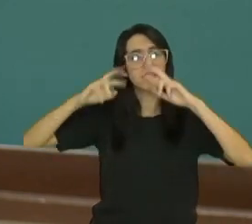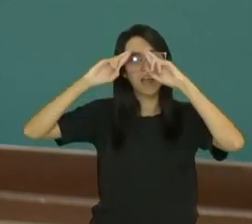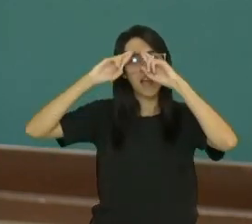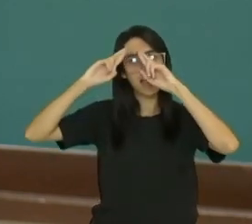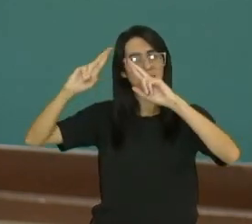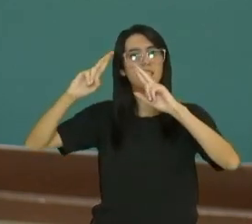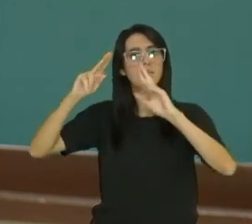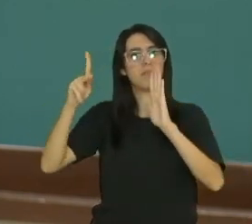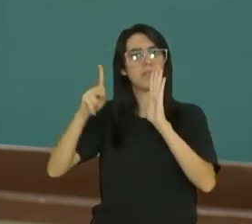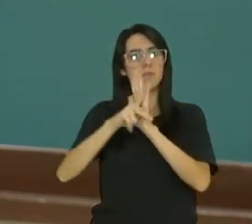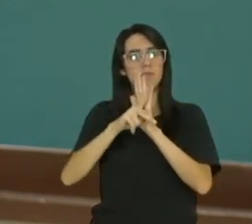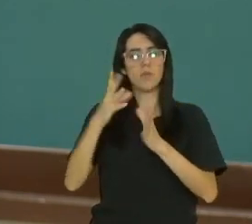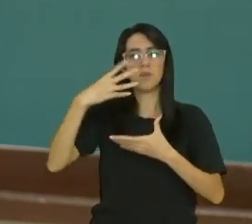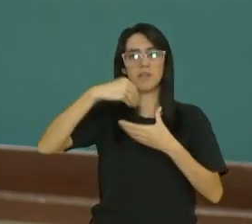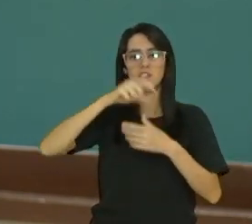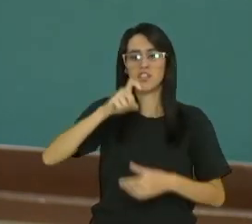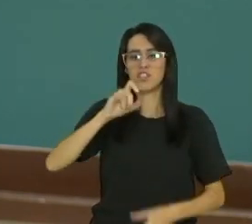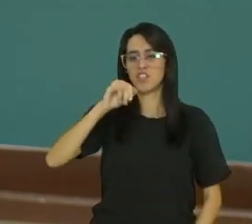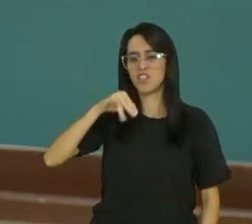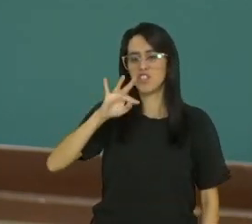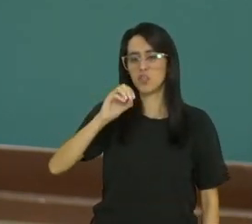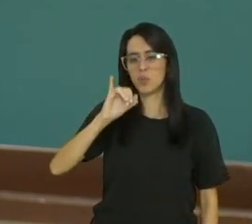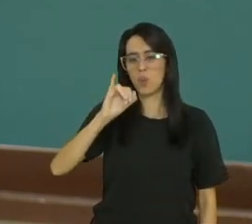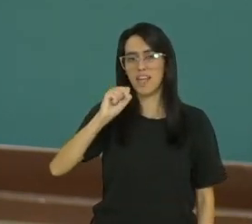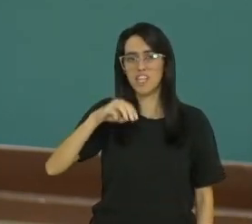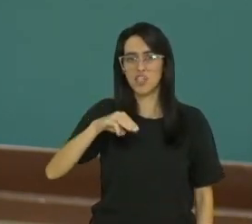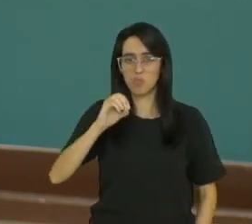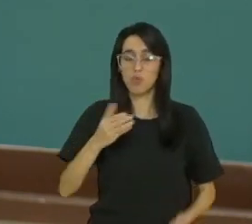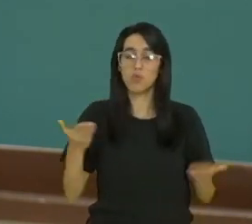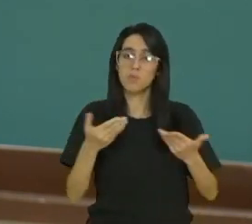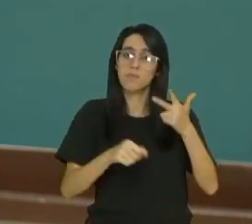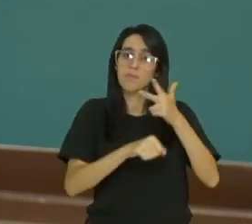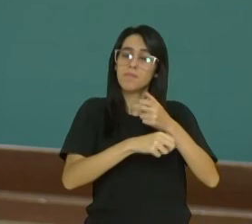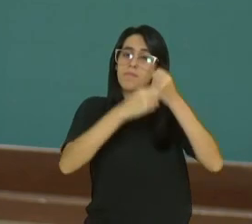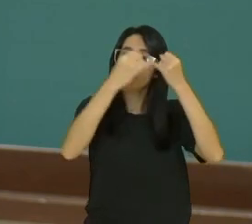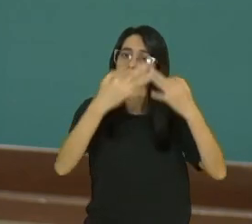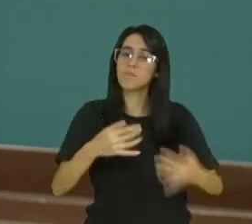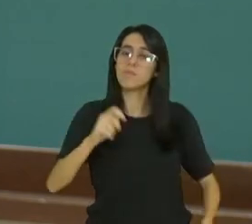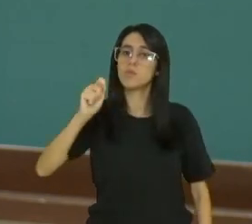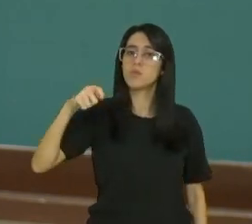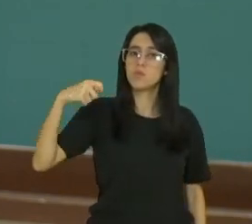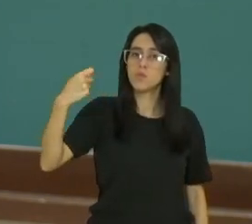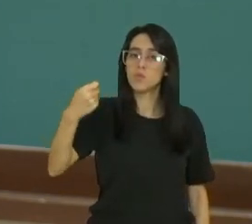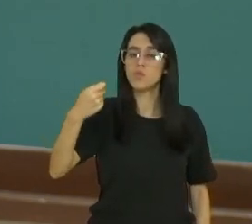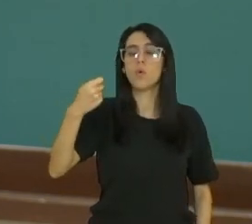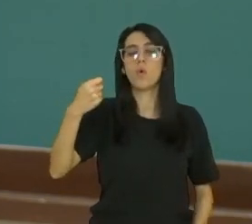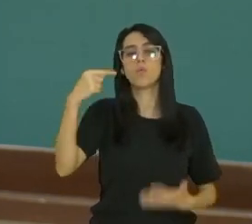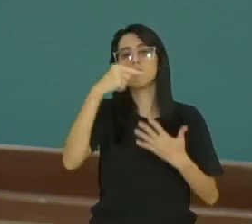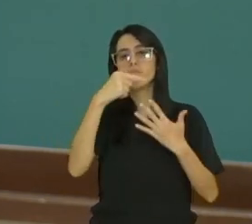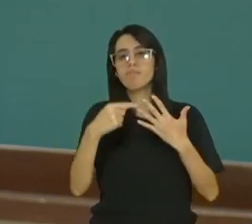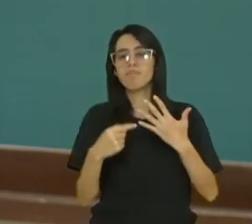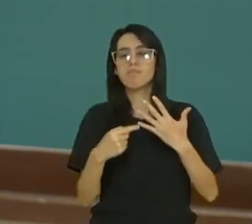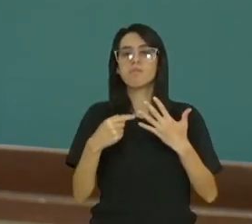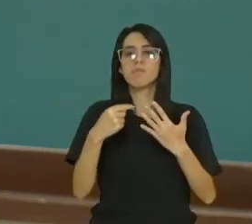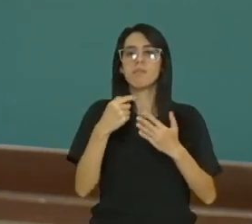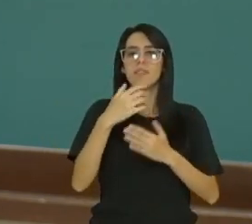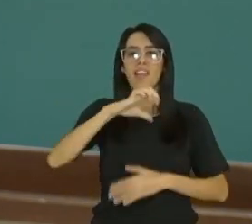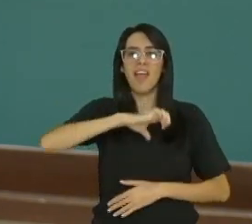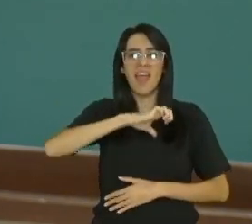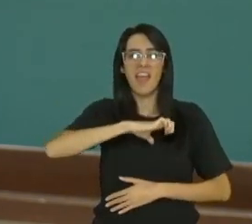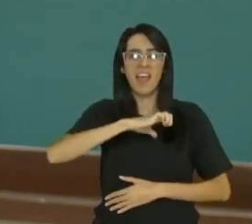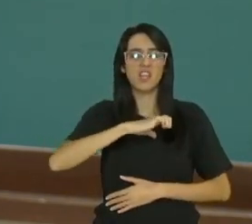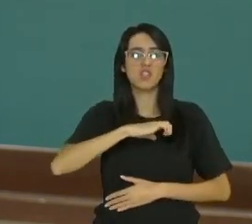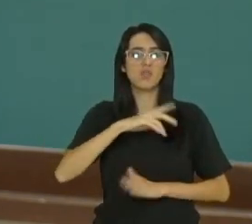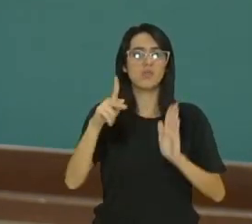respeitados dentro do shintoísmo. Bem, neste vídeo nós falamos um pouco sobre alguns preceitos